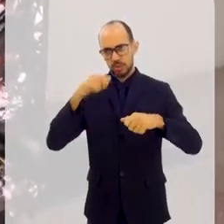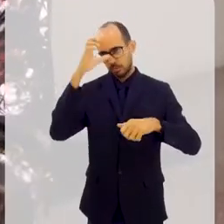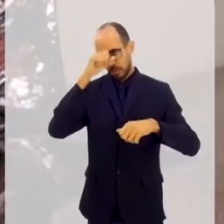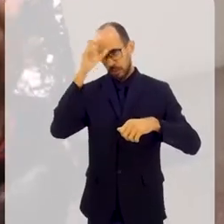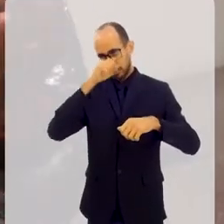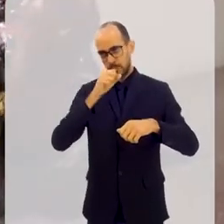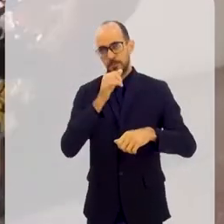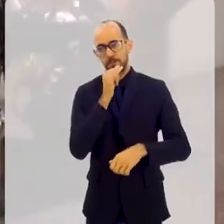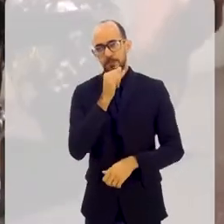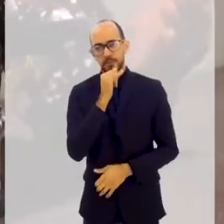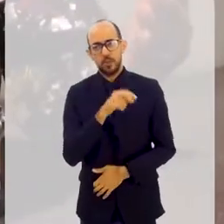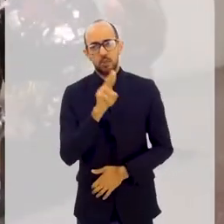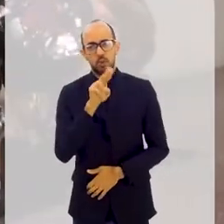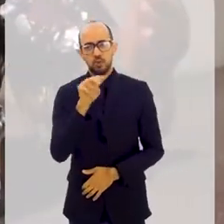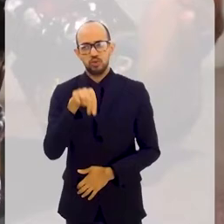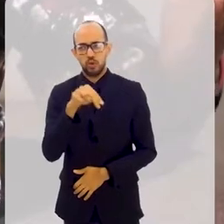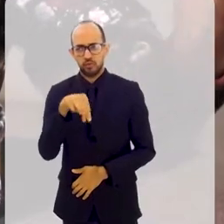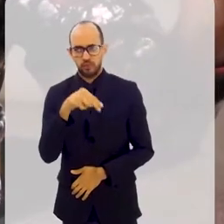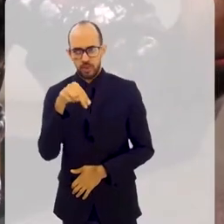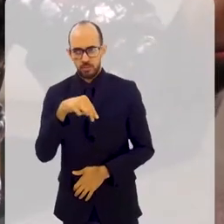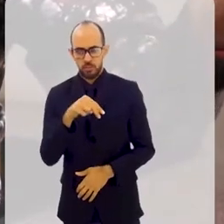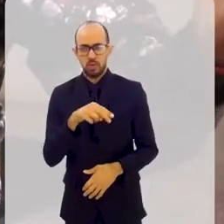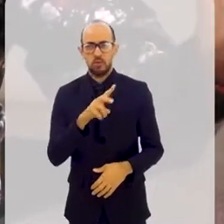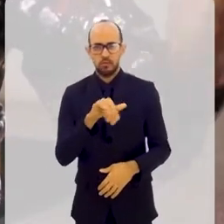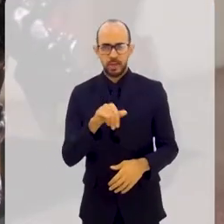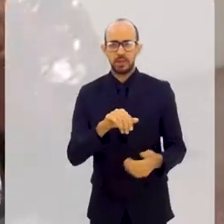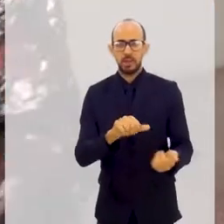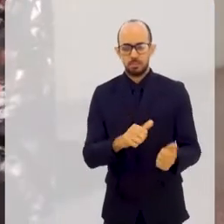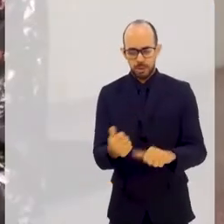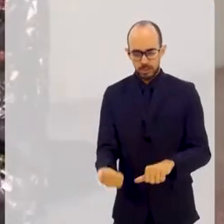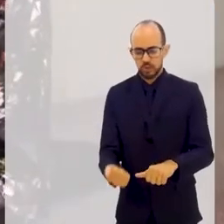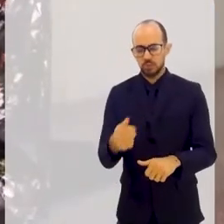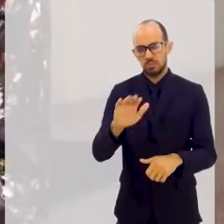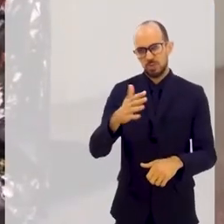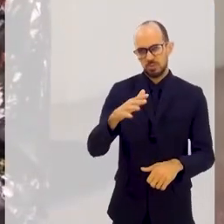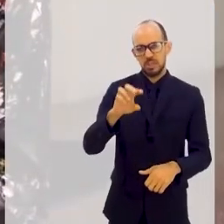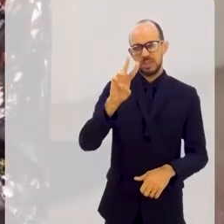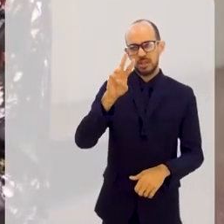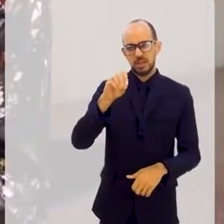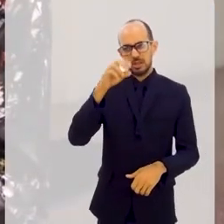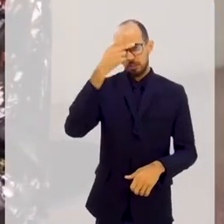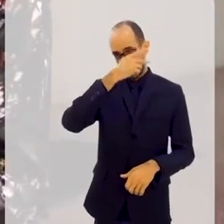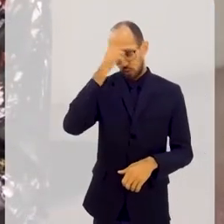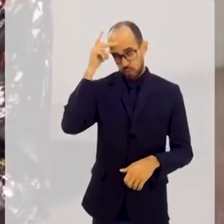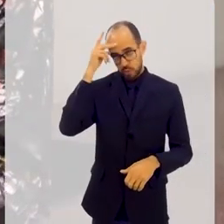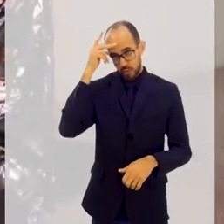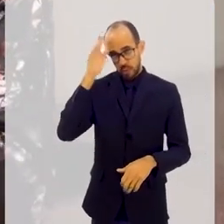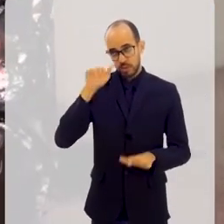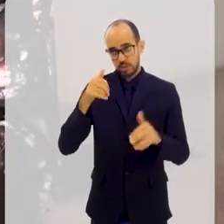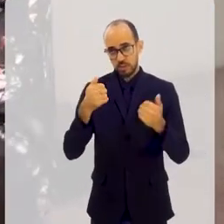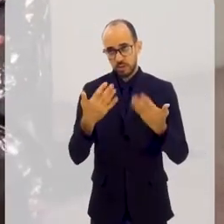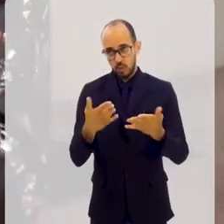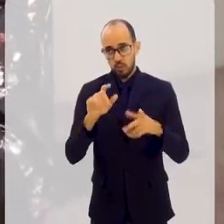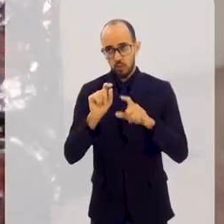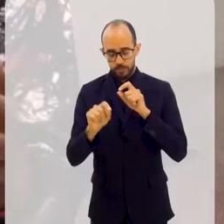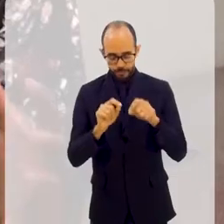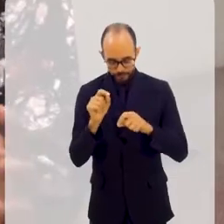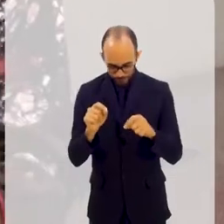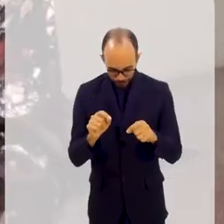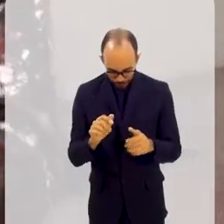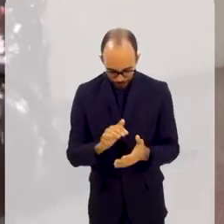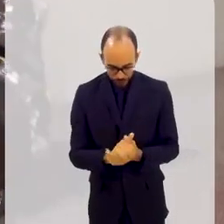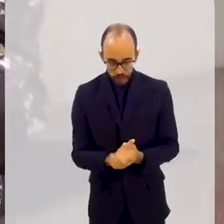por exemplo no dia 2 de novembro vou batizar mais conosco 30 pessoas agora certo então somos